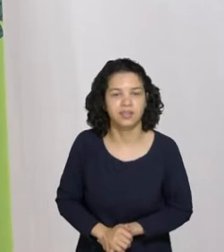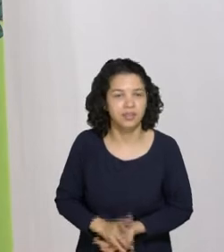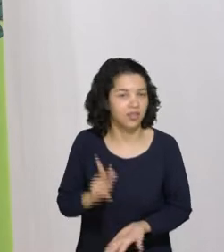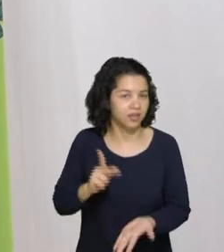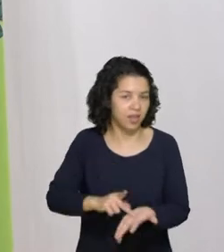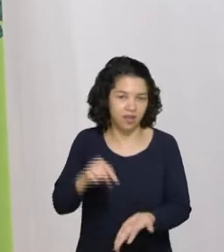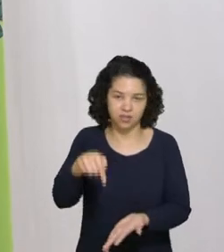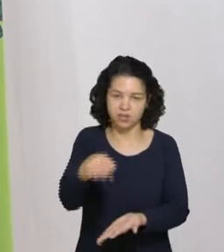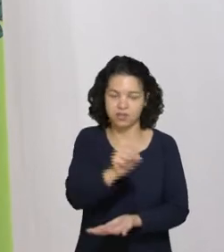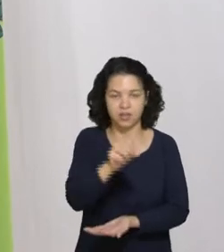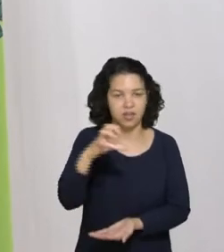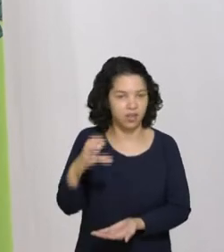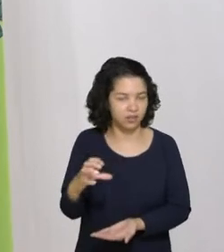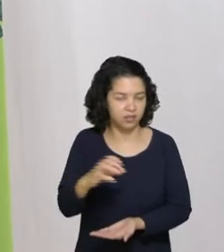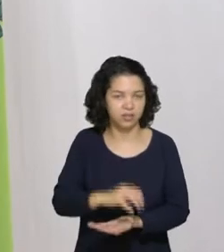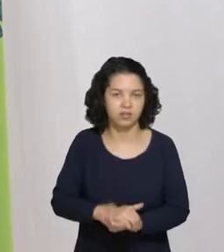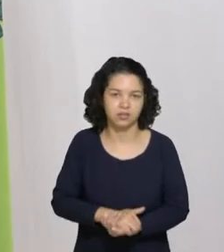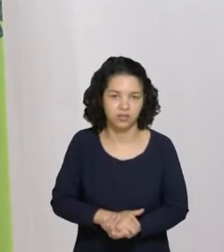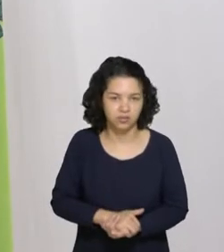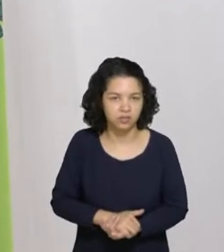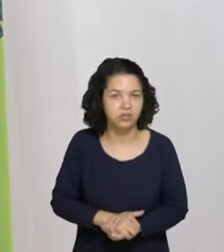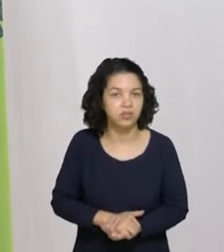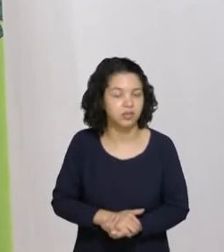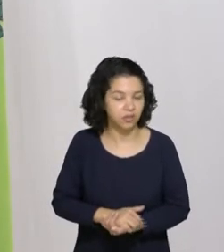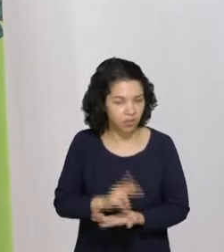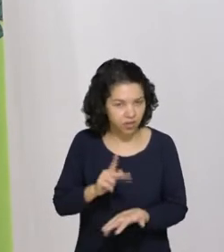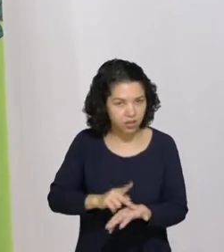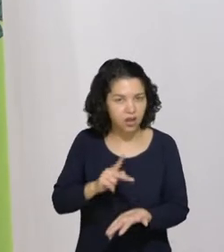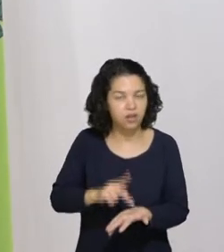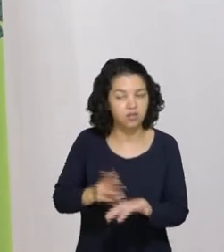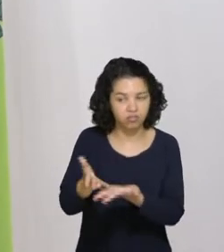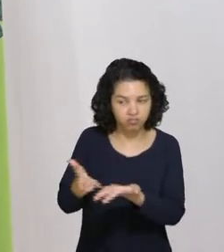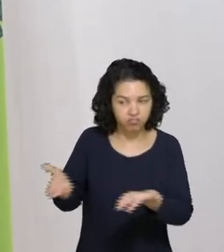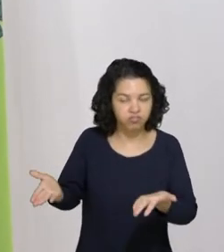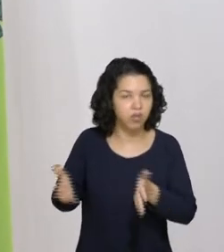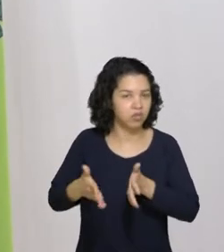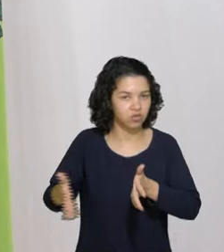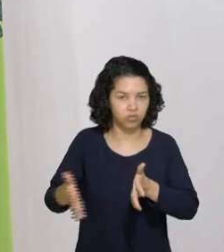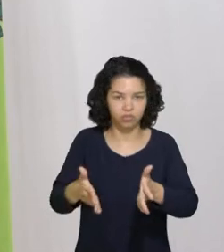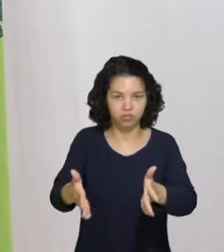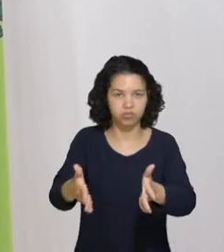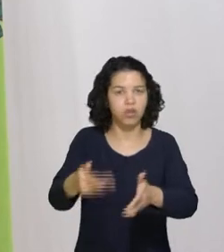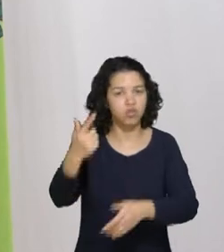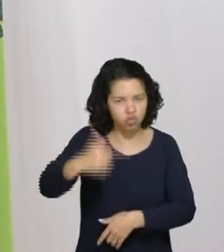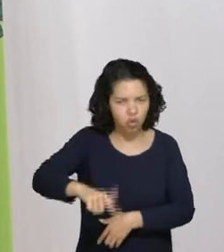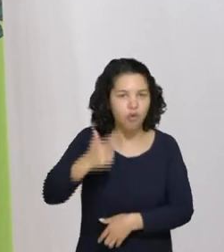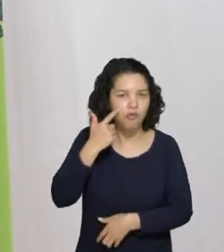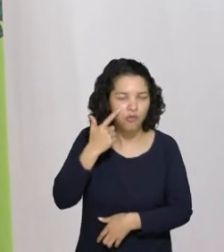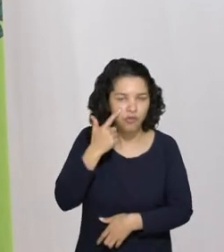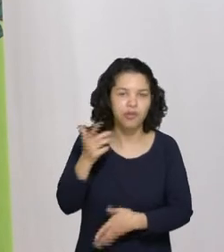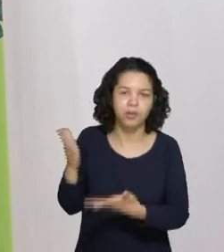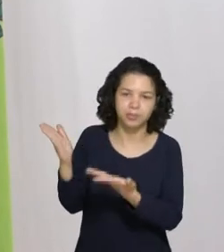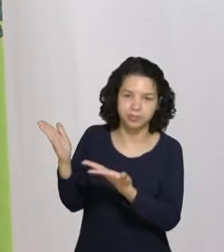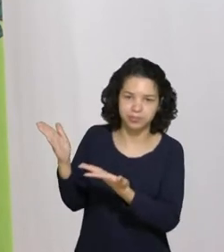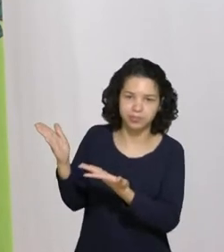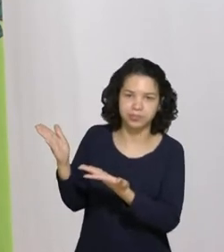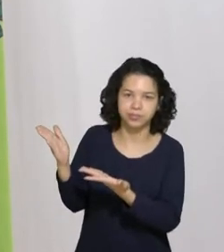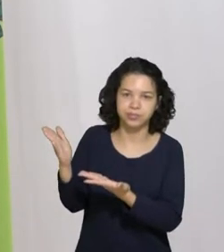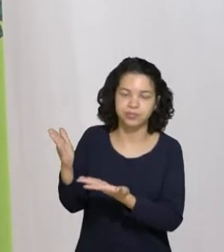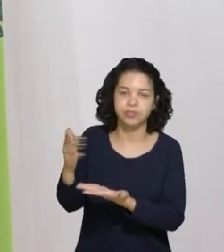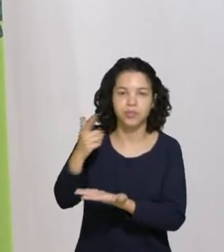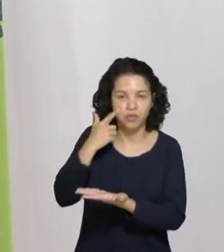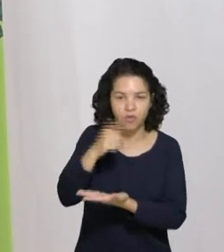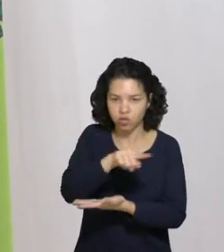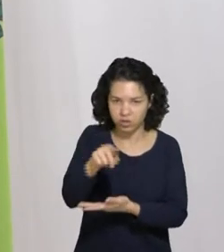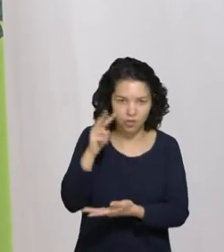Catarina. É a realidade das nossas estradas, senhores deputados. Mostra de novo aí para mim, já que a gente tem tempo aqui. Para quem não